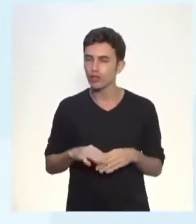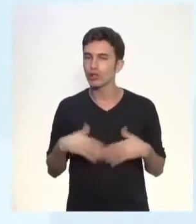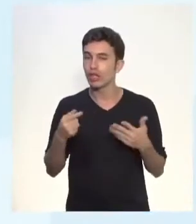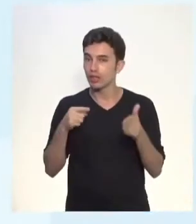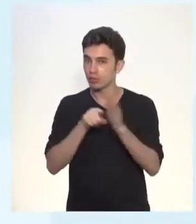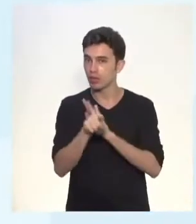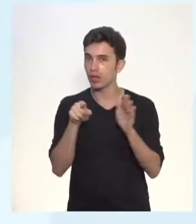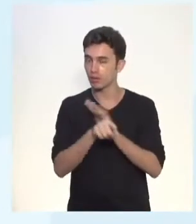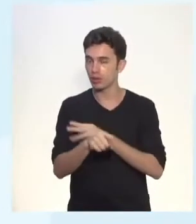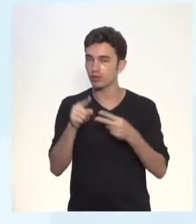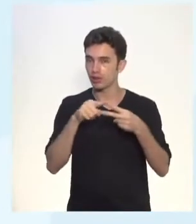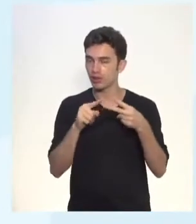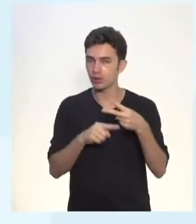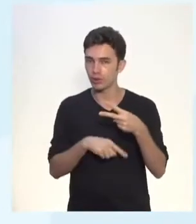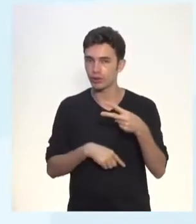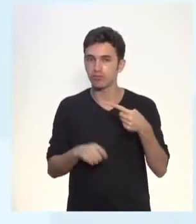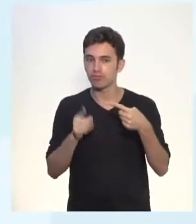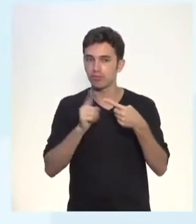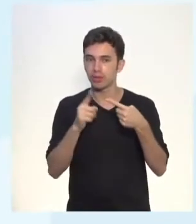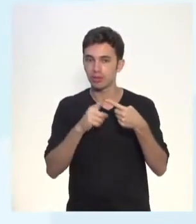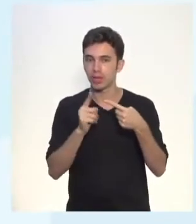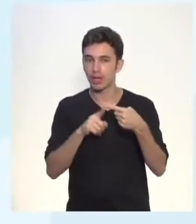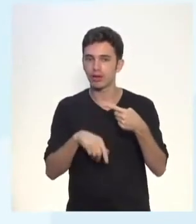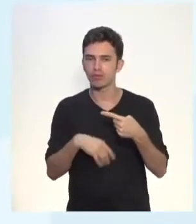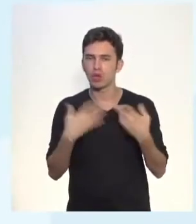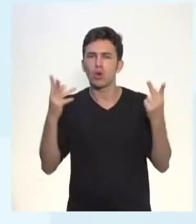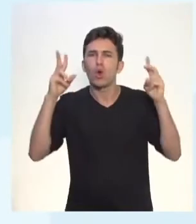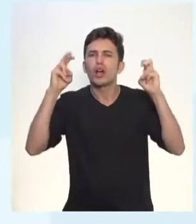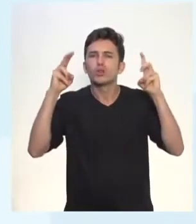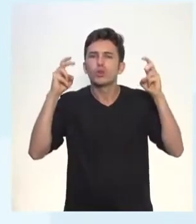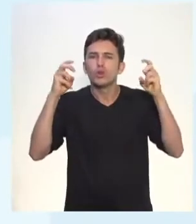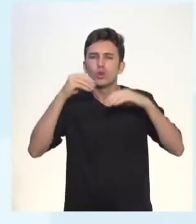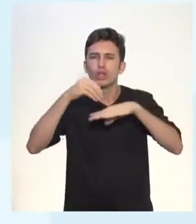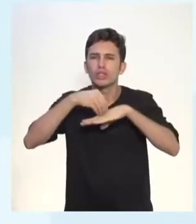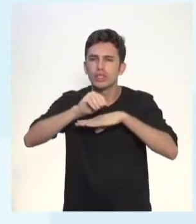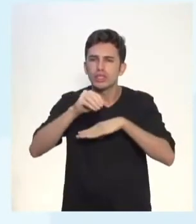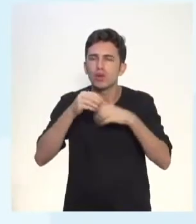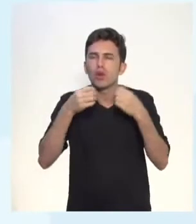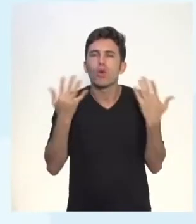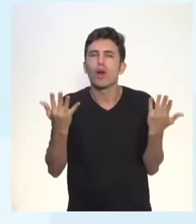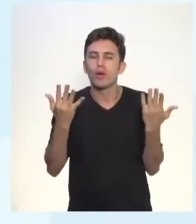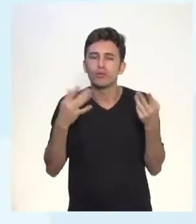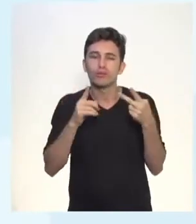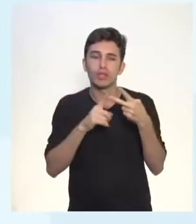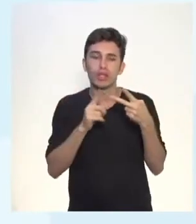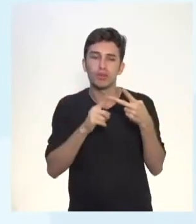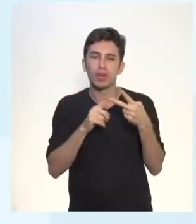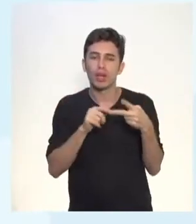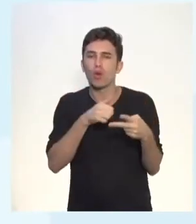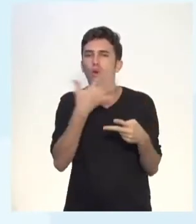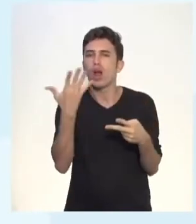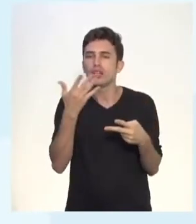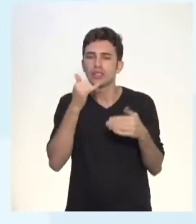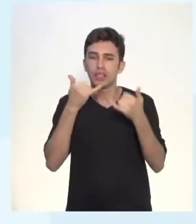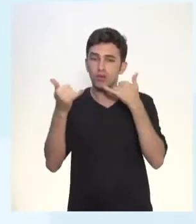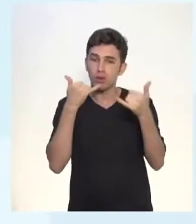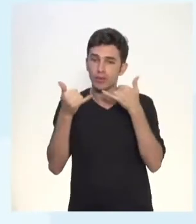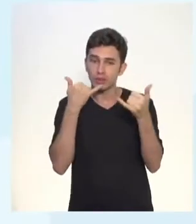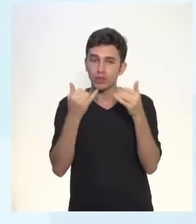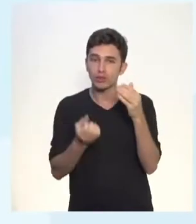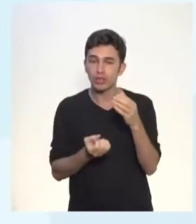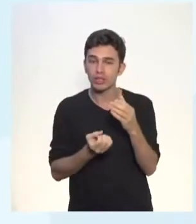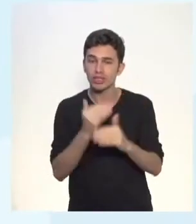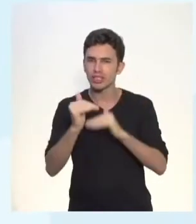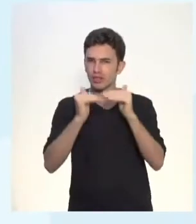de agora, esse podcast, qual é o assunto que foi comunicado? E quais informações foram desenvolvidas no